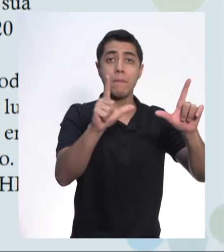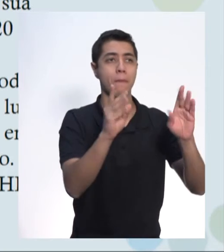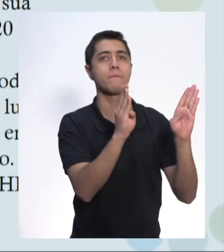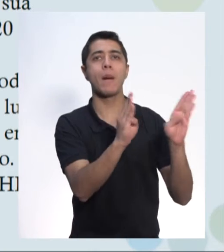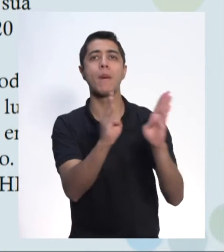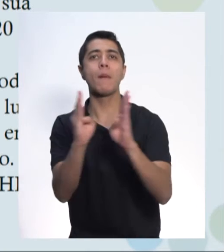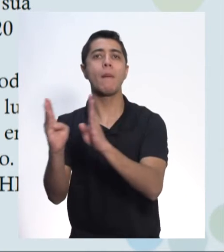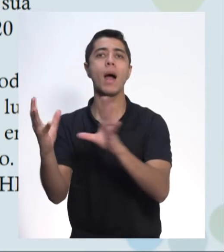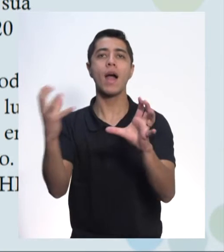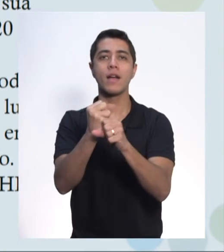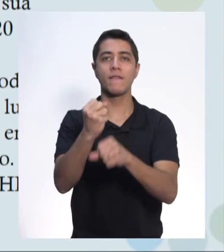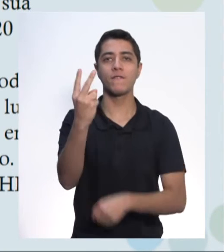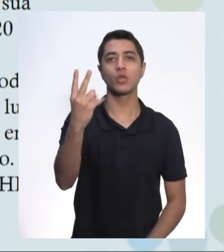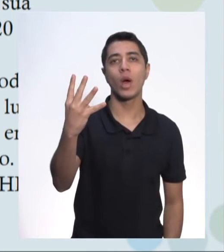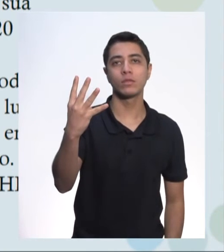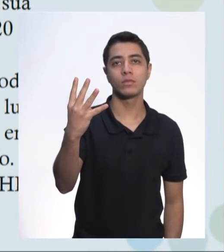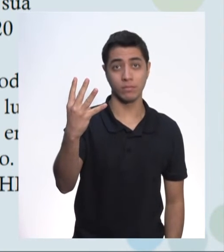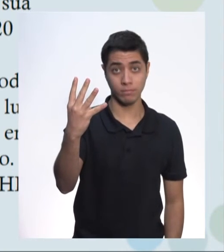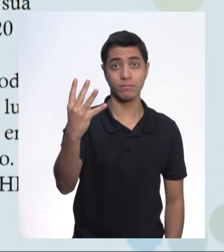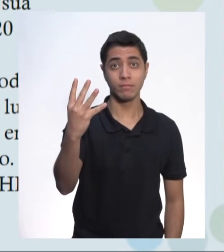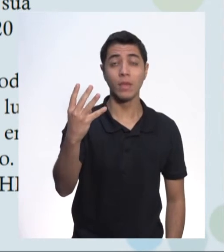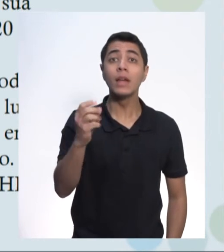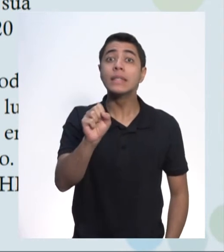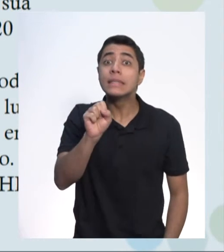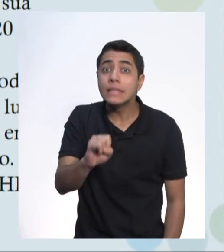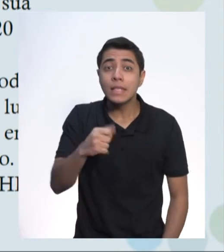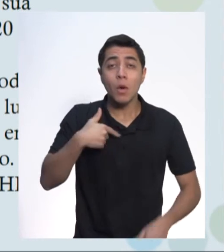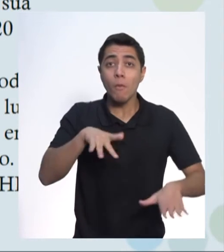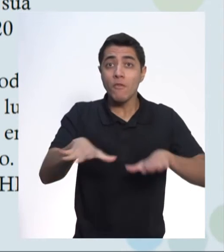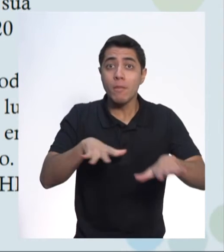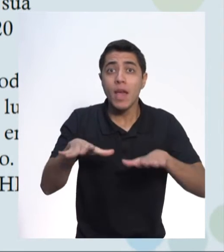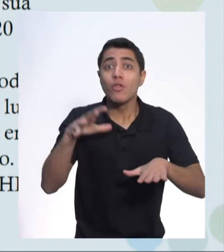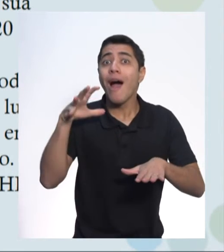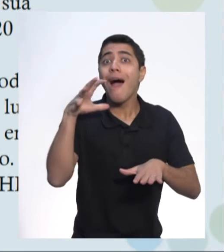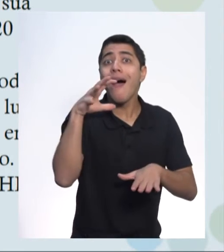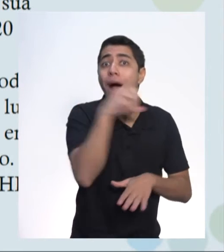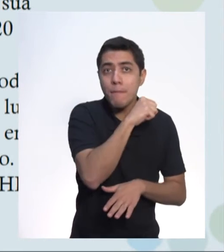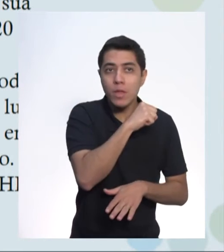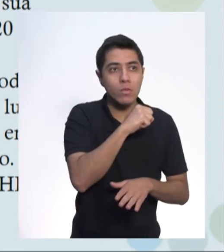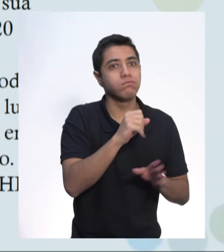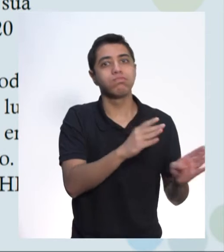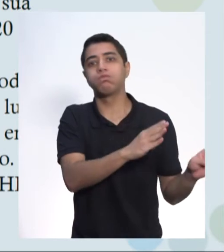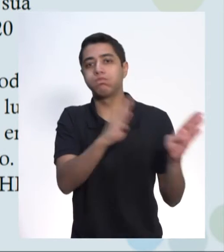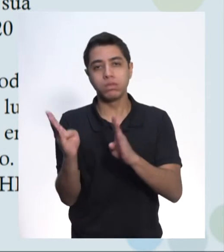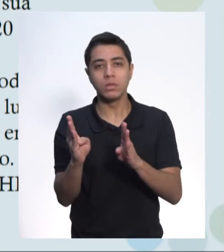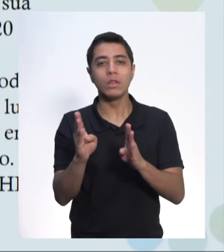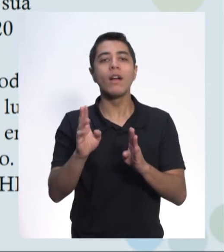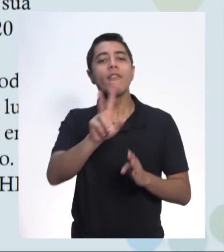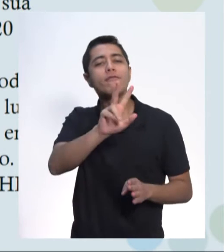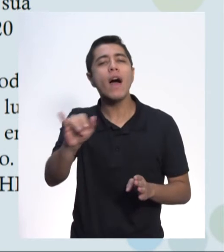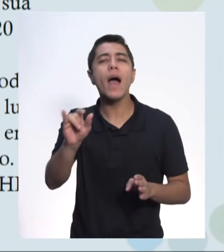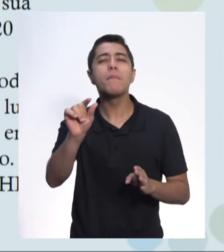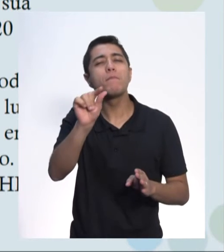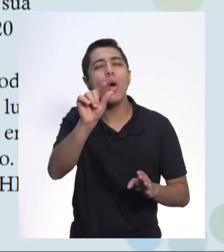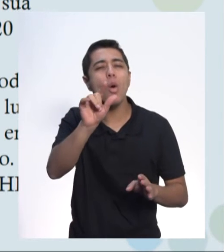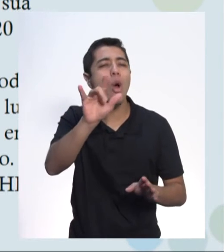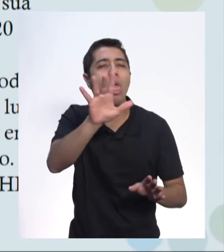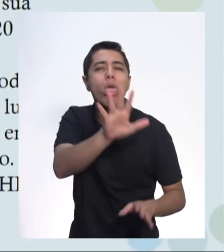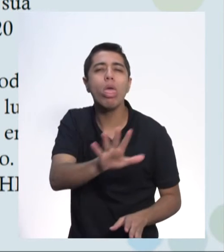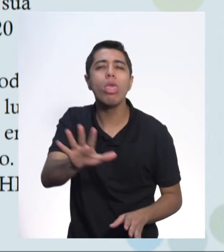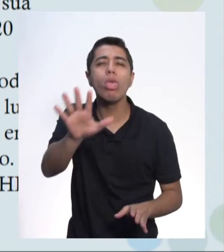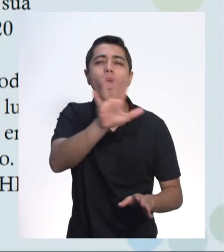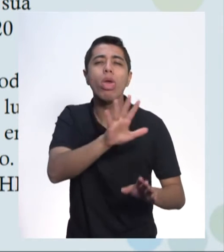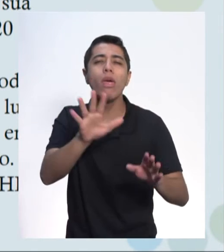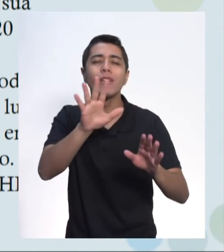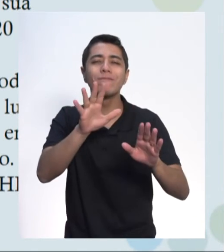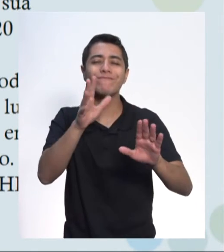eu tenho um movimento muito rápido, esse movimento ele vai trazer uma mancha, né? A gente chama de blur, né? Vai ficar um pouco desfocado ali